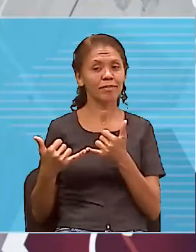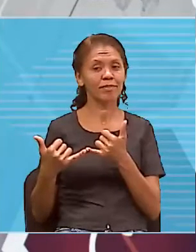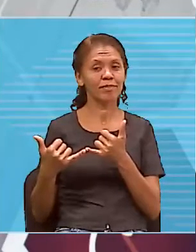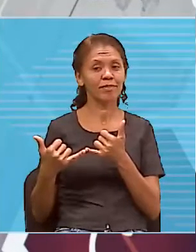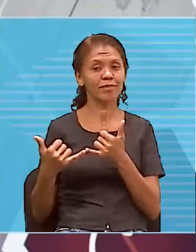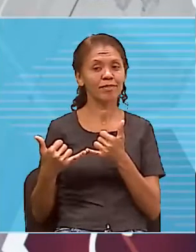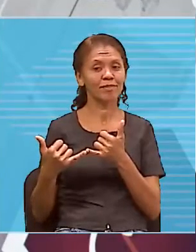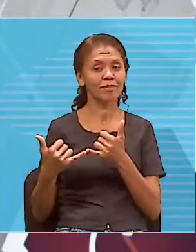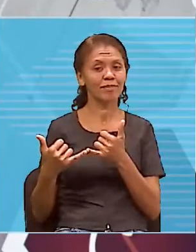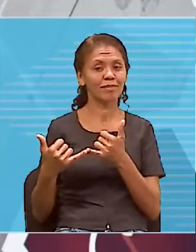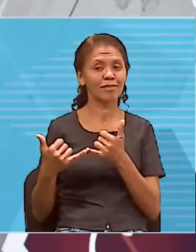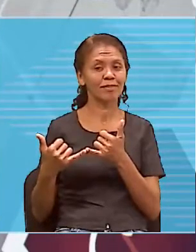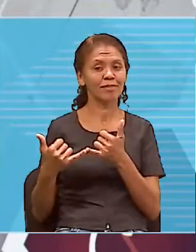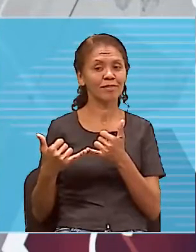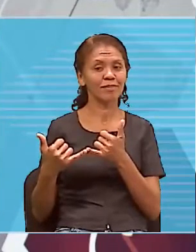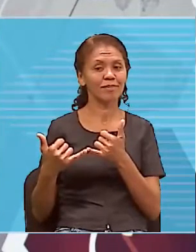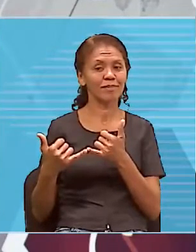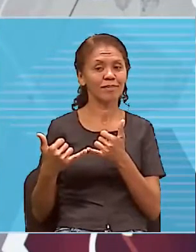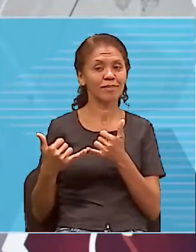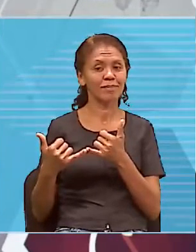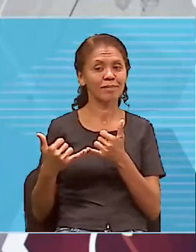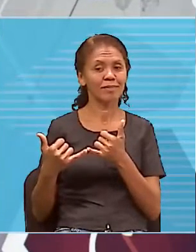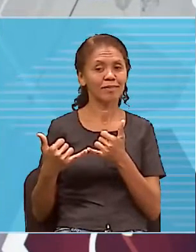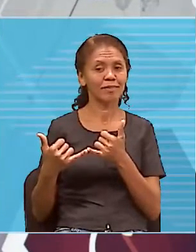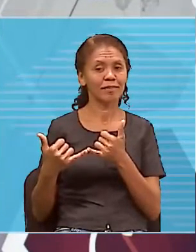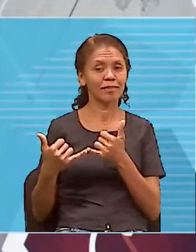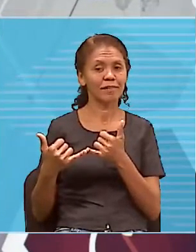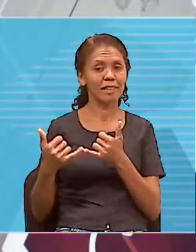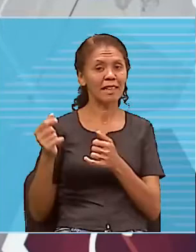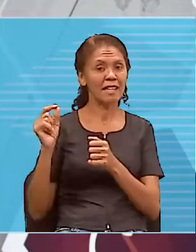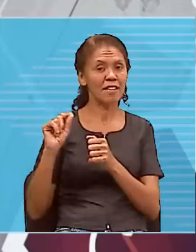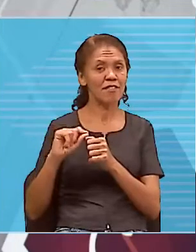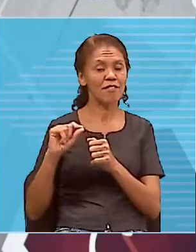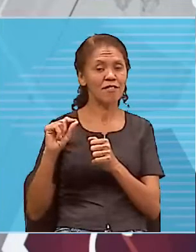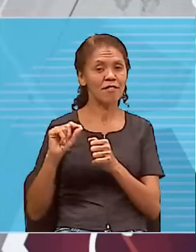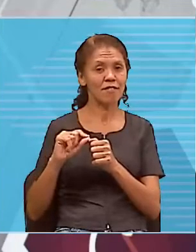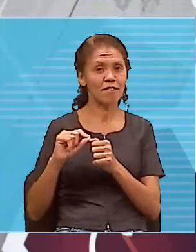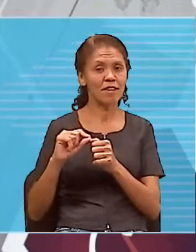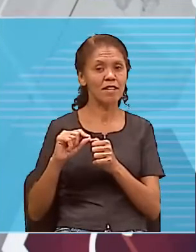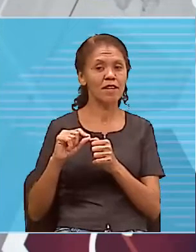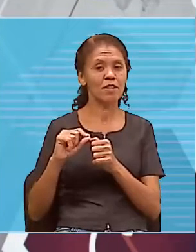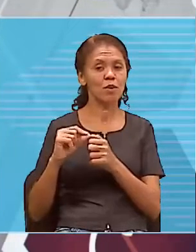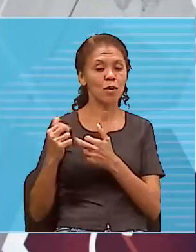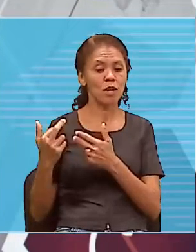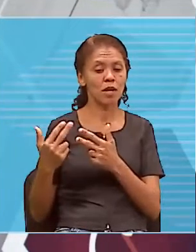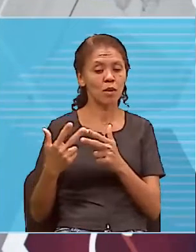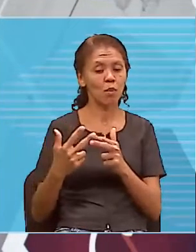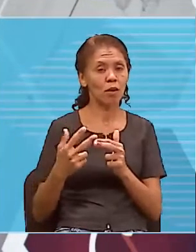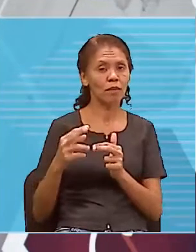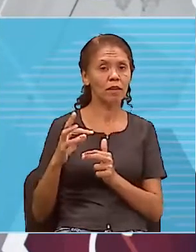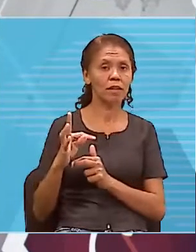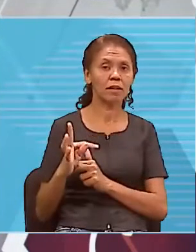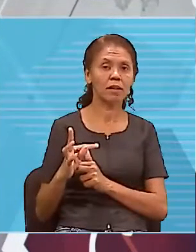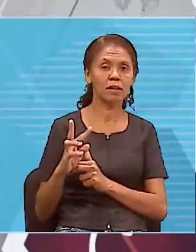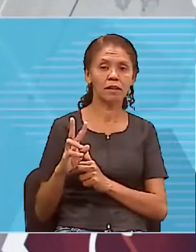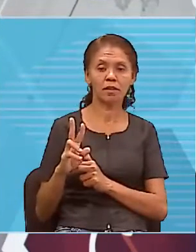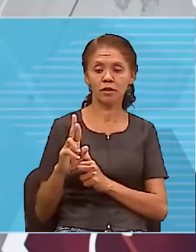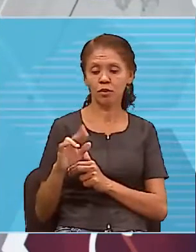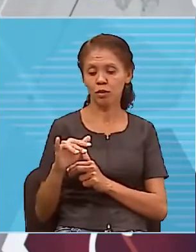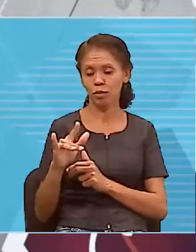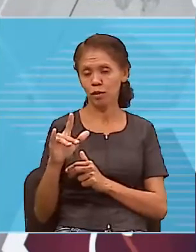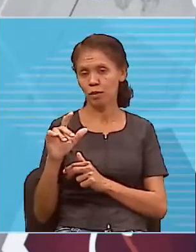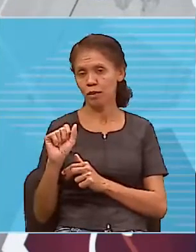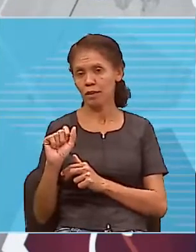ao som produzido pelas turbinas Professor mas o sons não são iguais